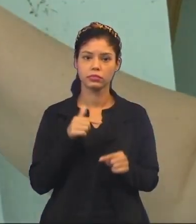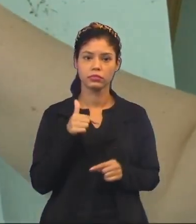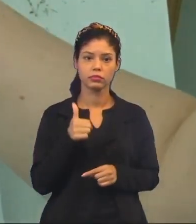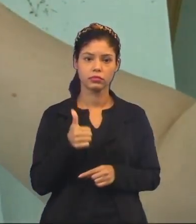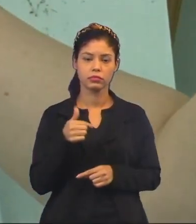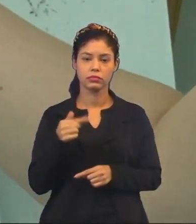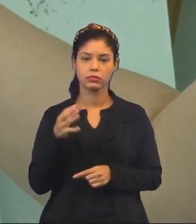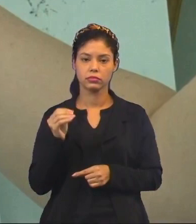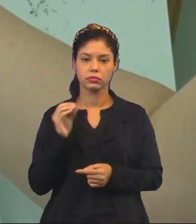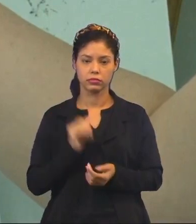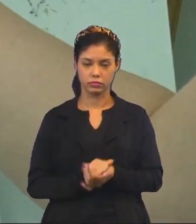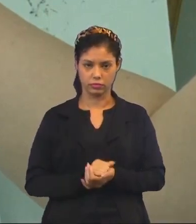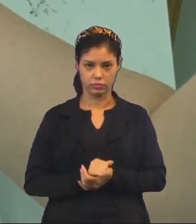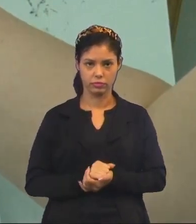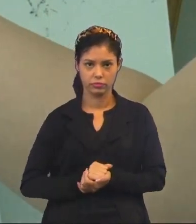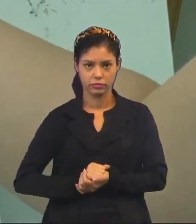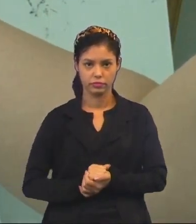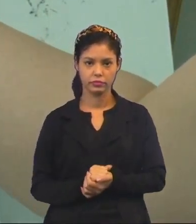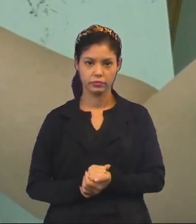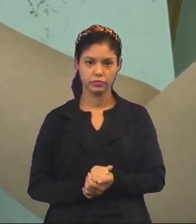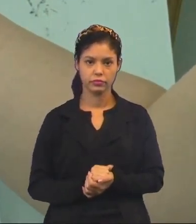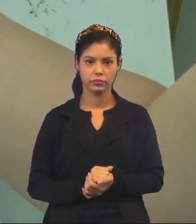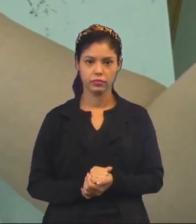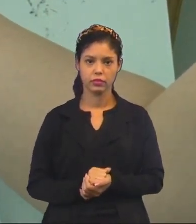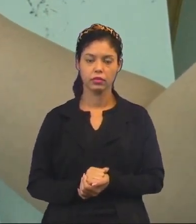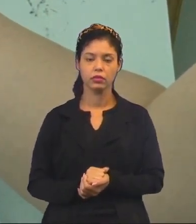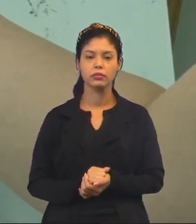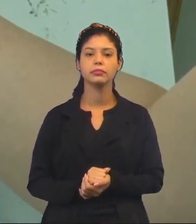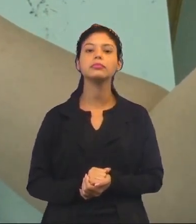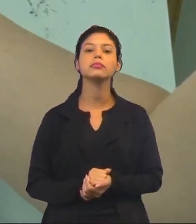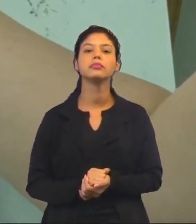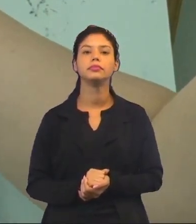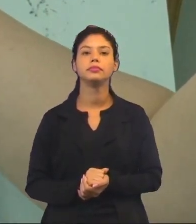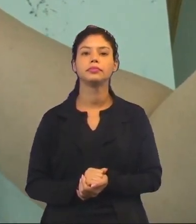de novo. Então, 170 mais